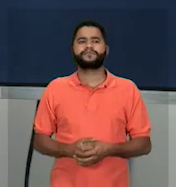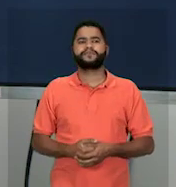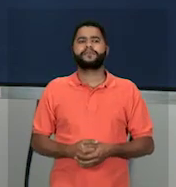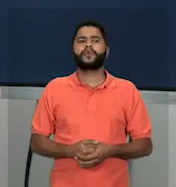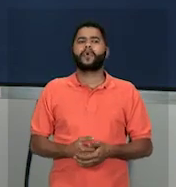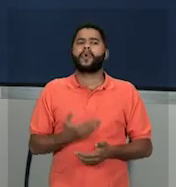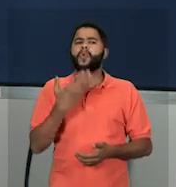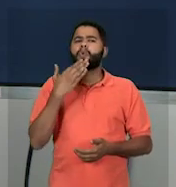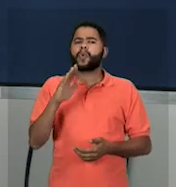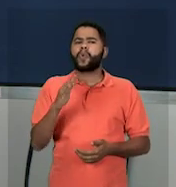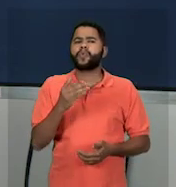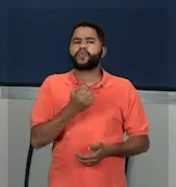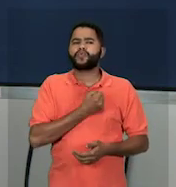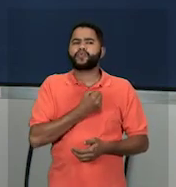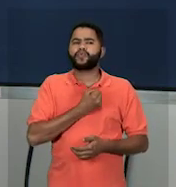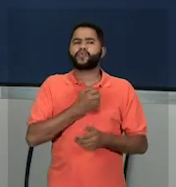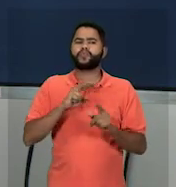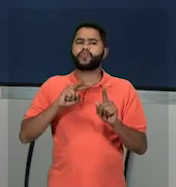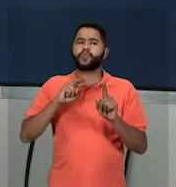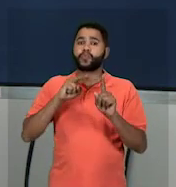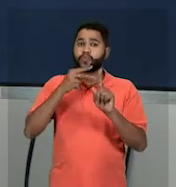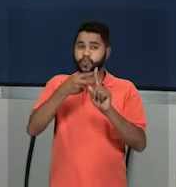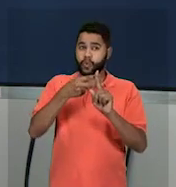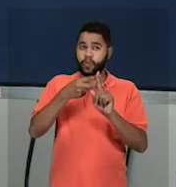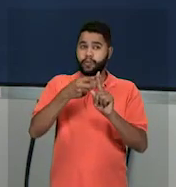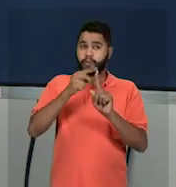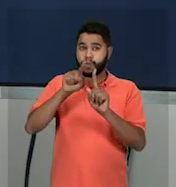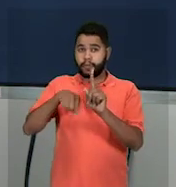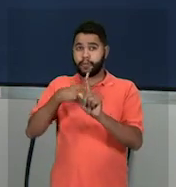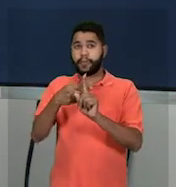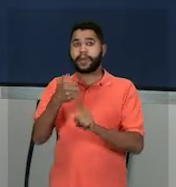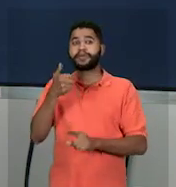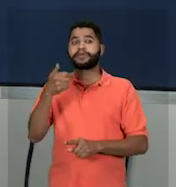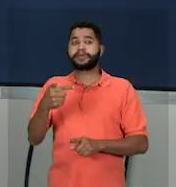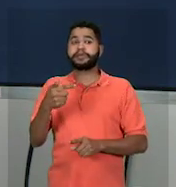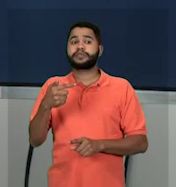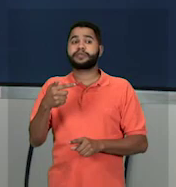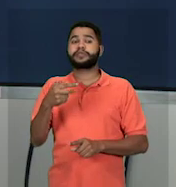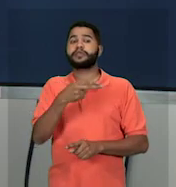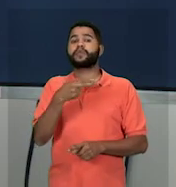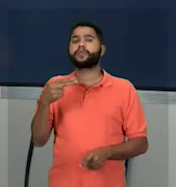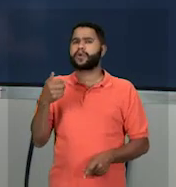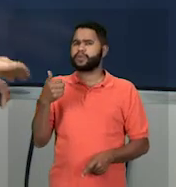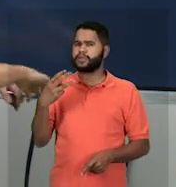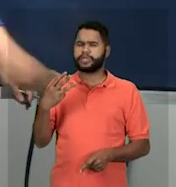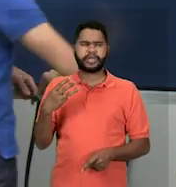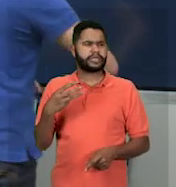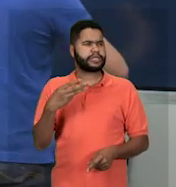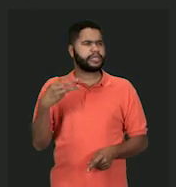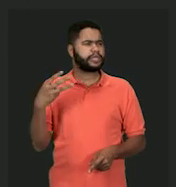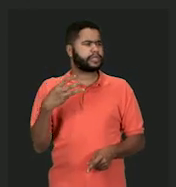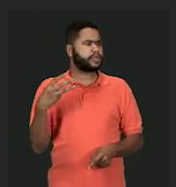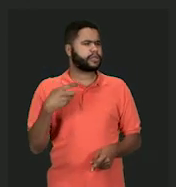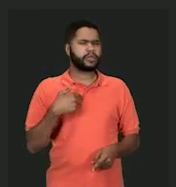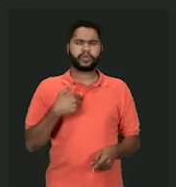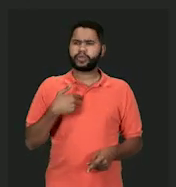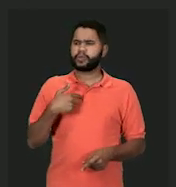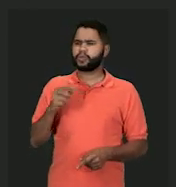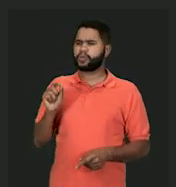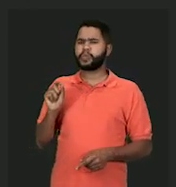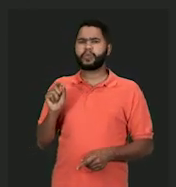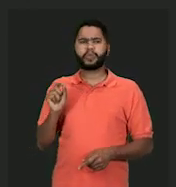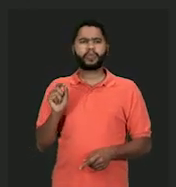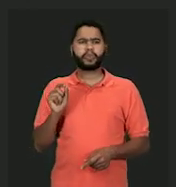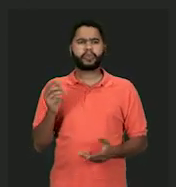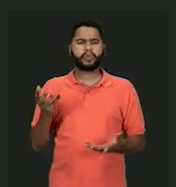Qual é o número cujo dobro somado com 17 resulta em 33 nossas O que é isso vamos ver quem tá